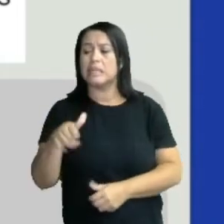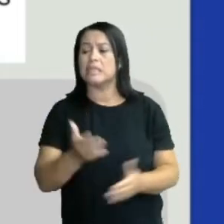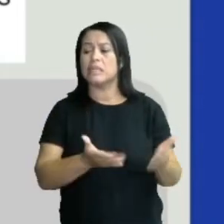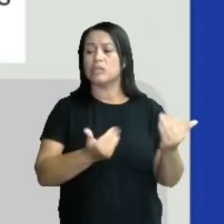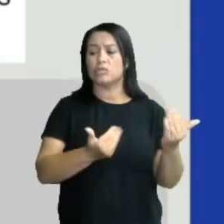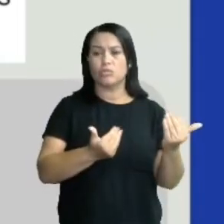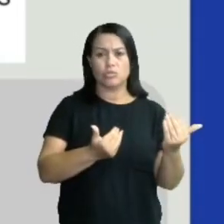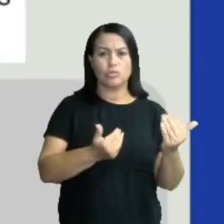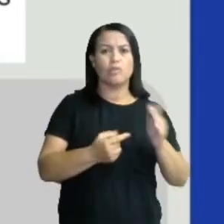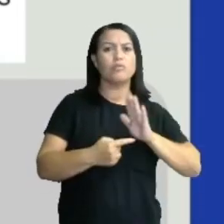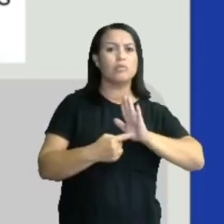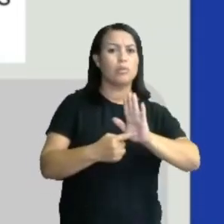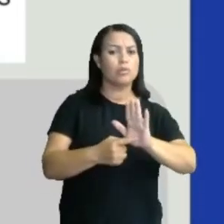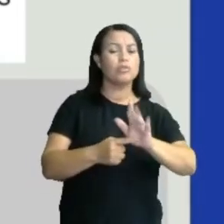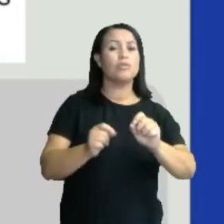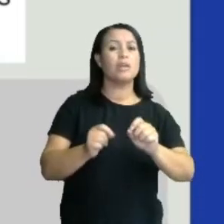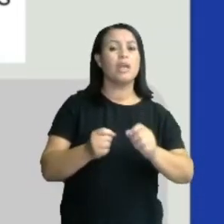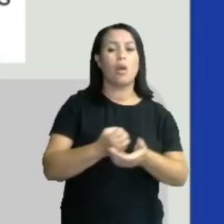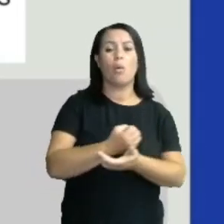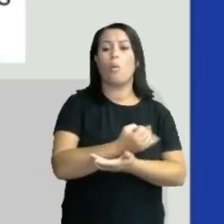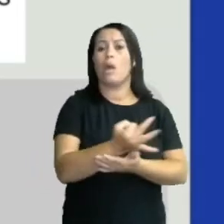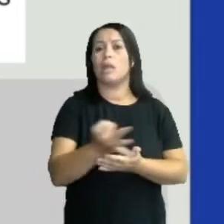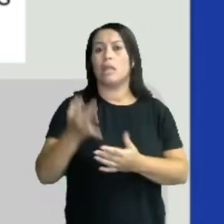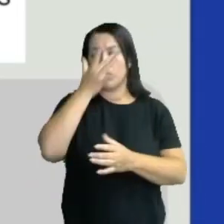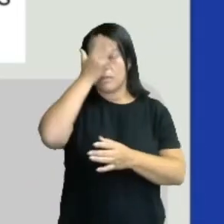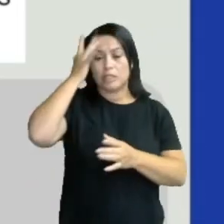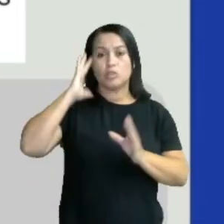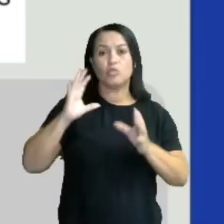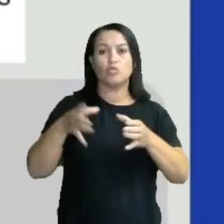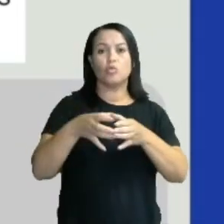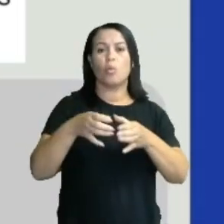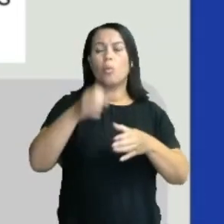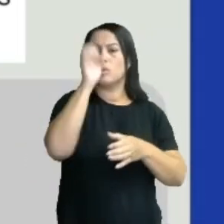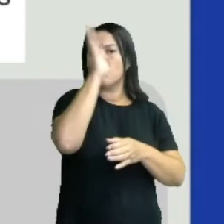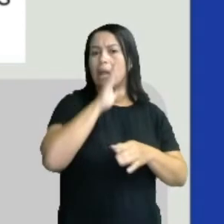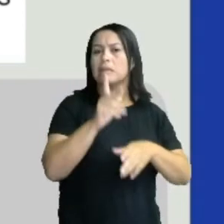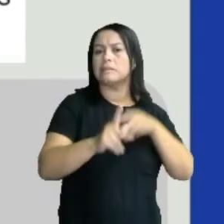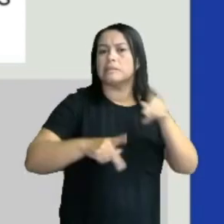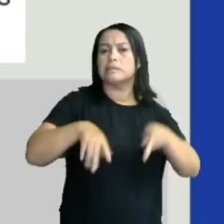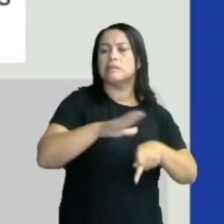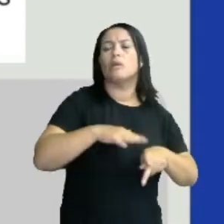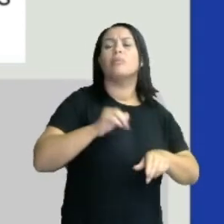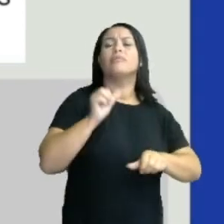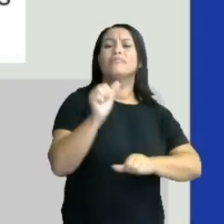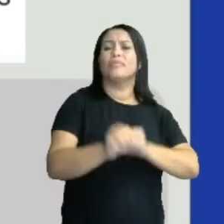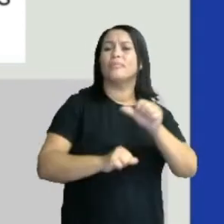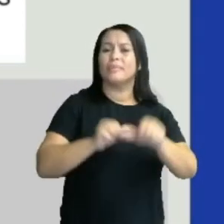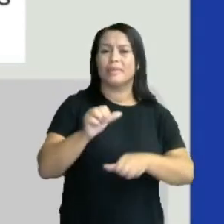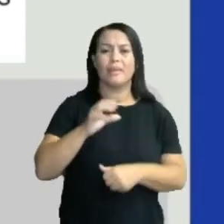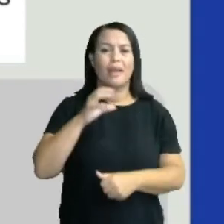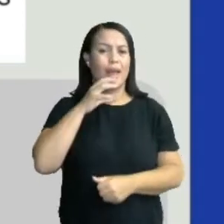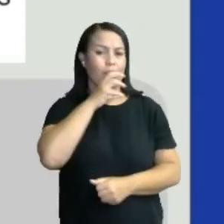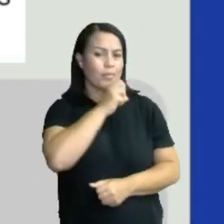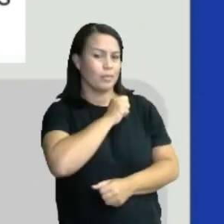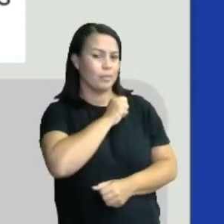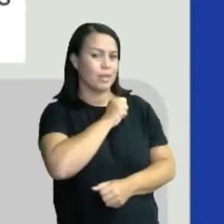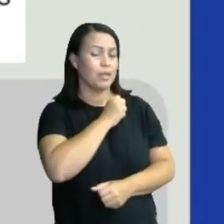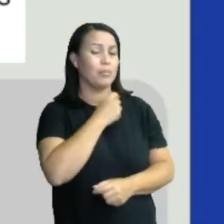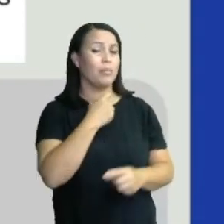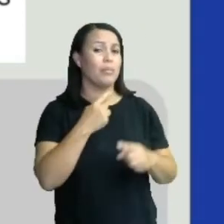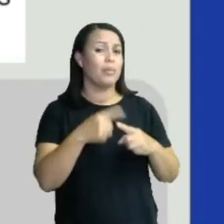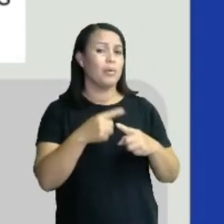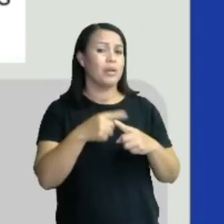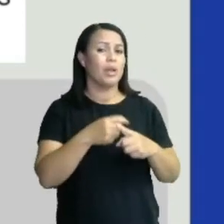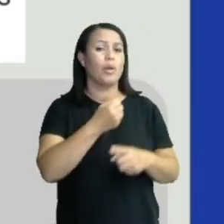representavam a parcela mais numerosa da população brasileira. Essa situação, no entanto, vem mudando rapidamente. Isso porque